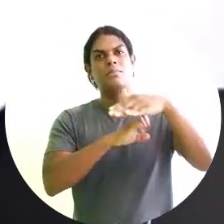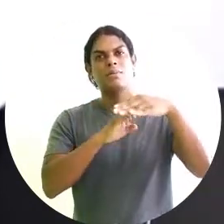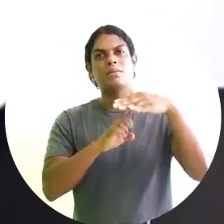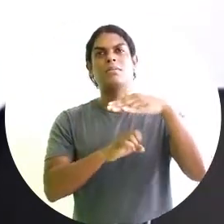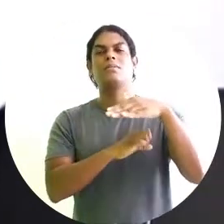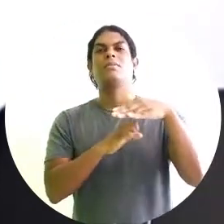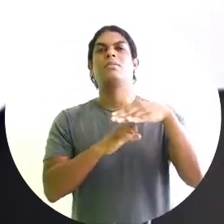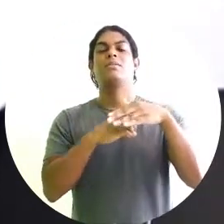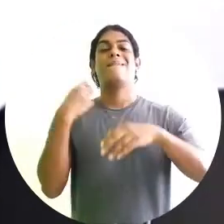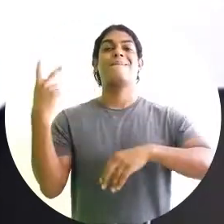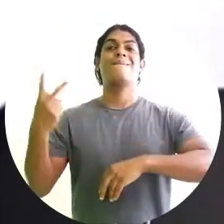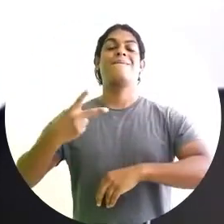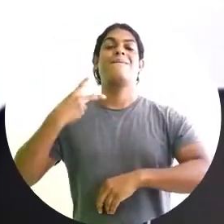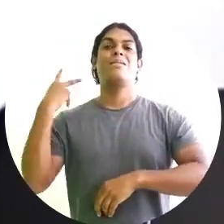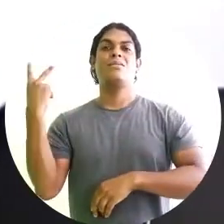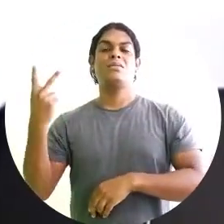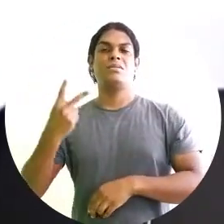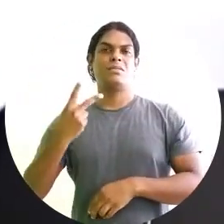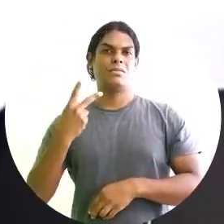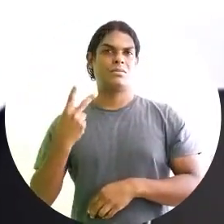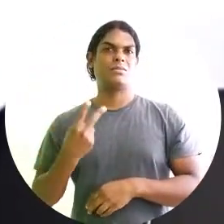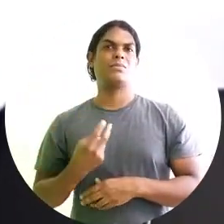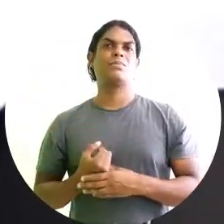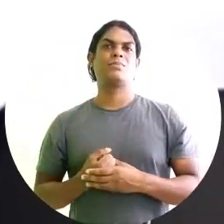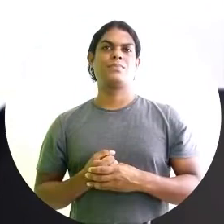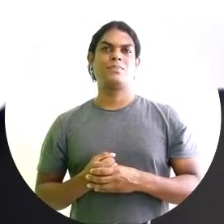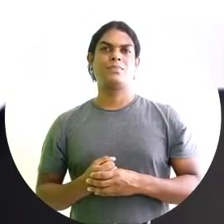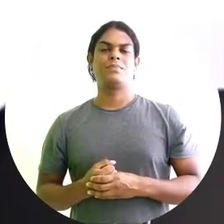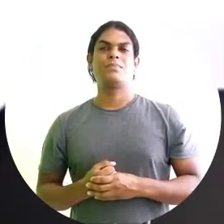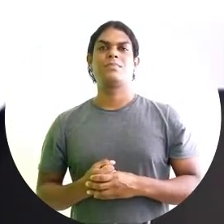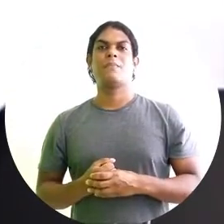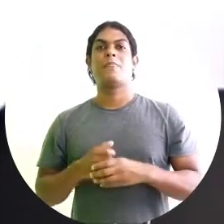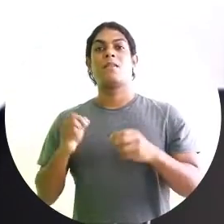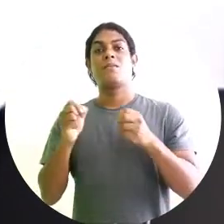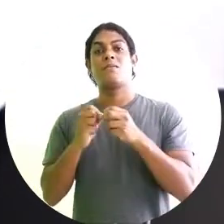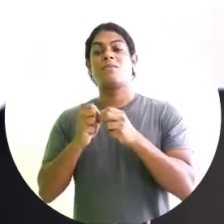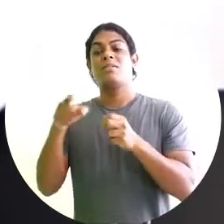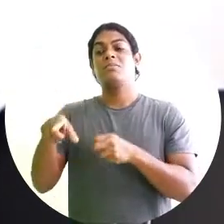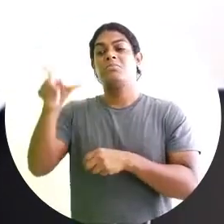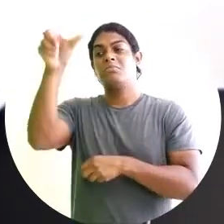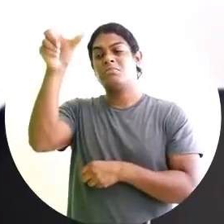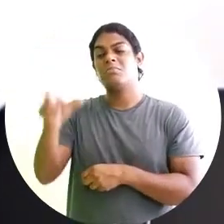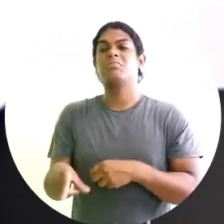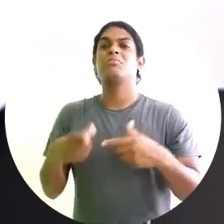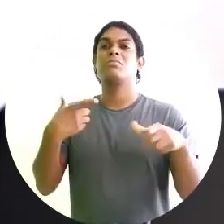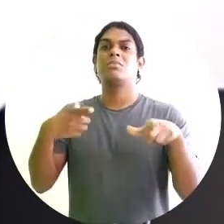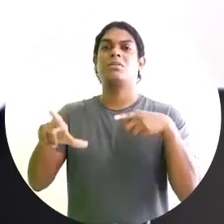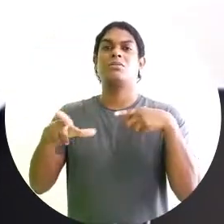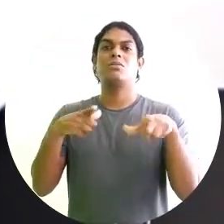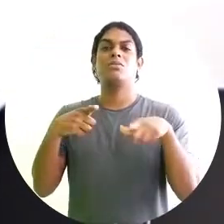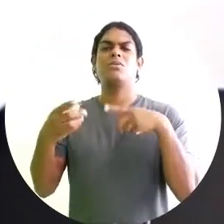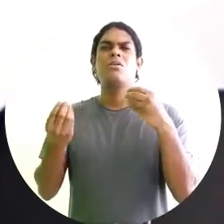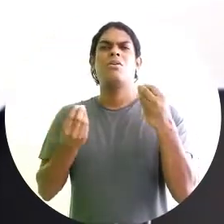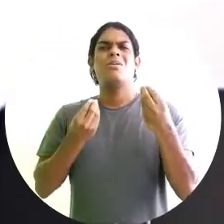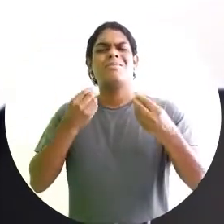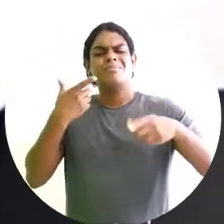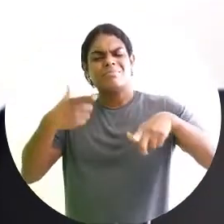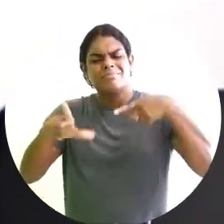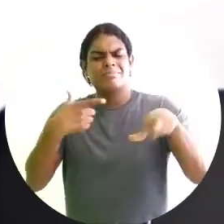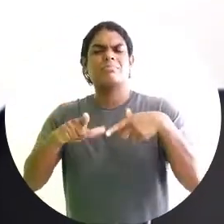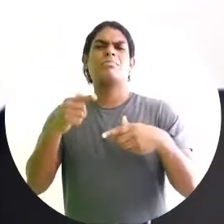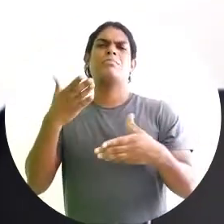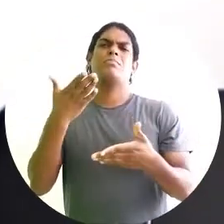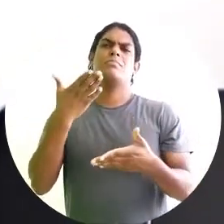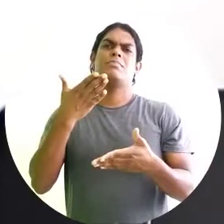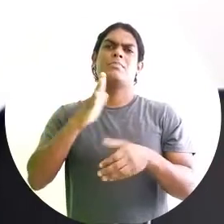da organização, a valorização transforma o colaborador em peça fundamental. Voltando